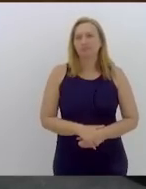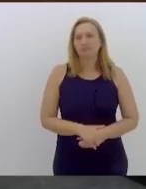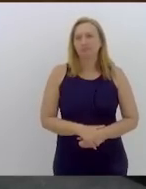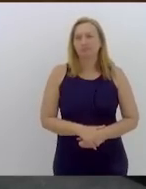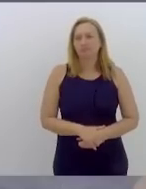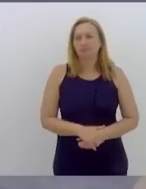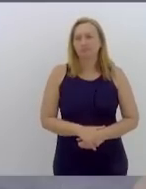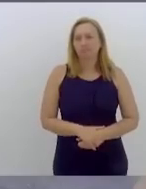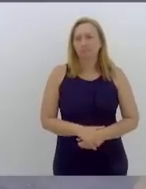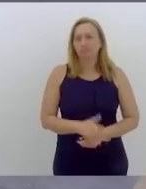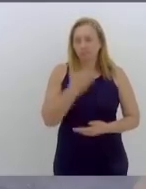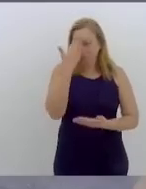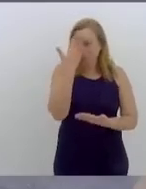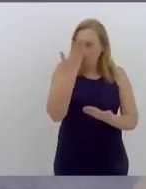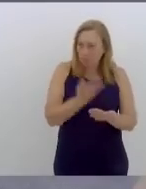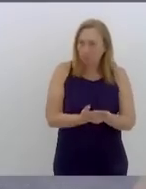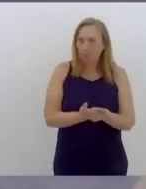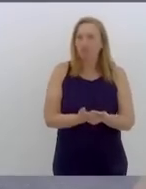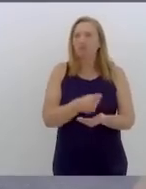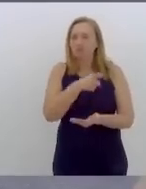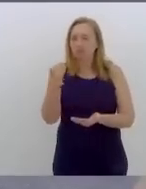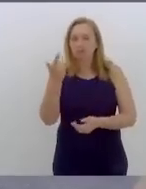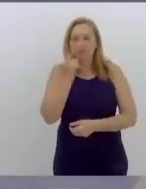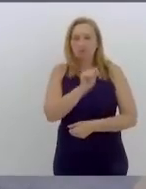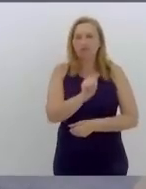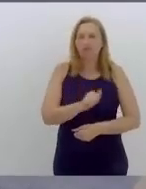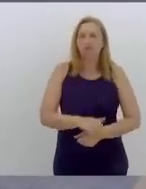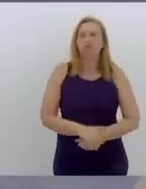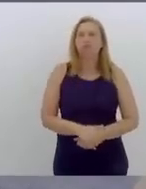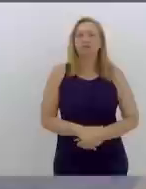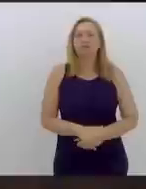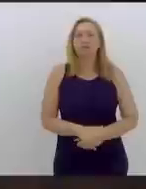confie vocês vão conseguir